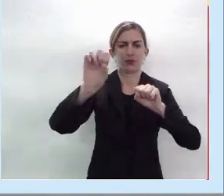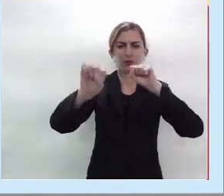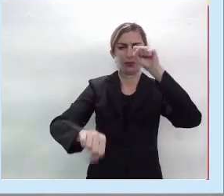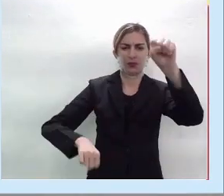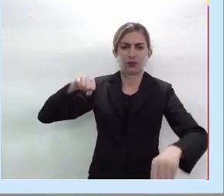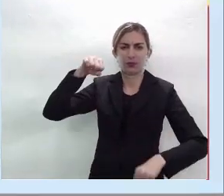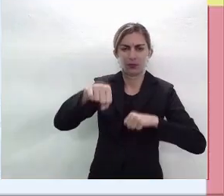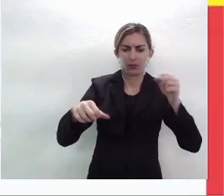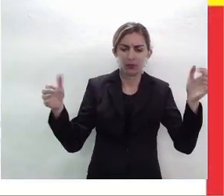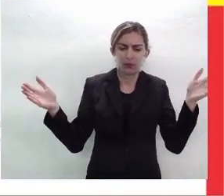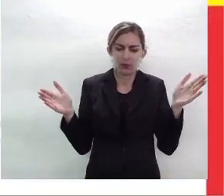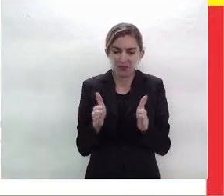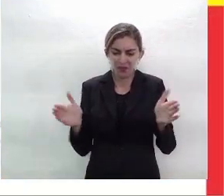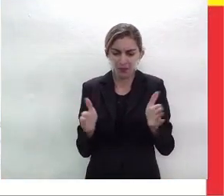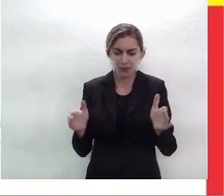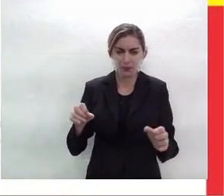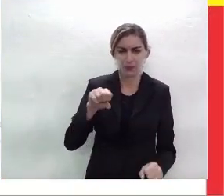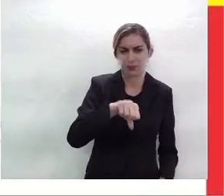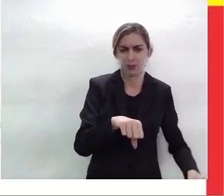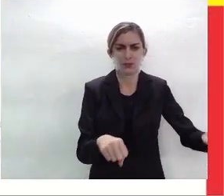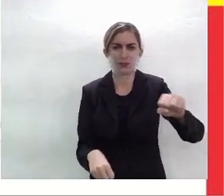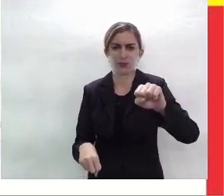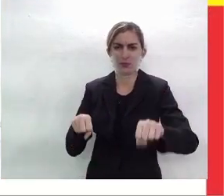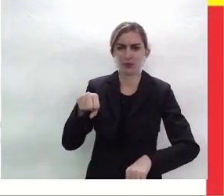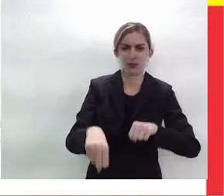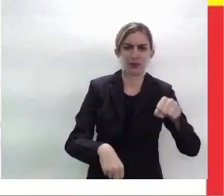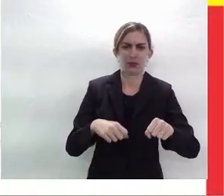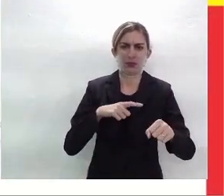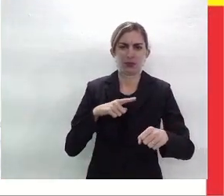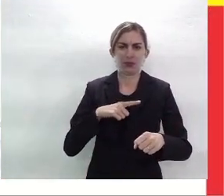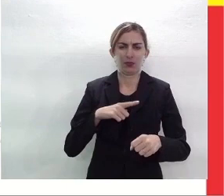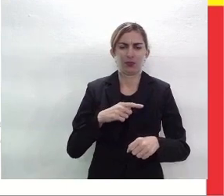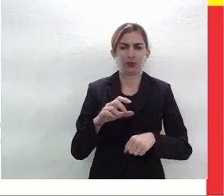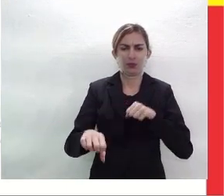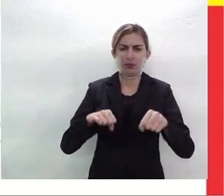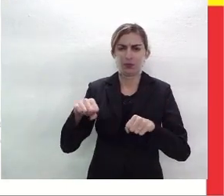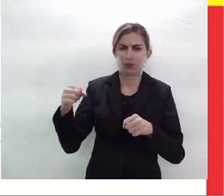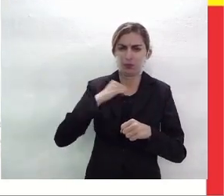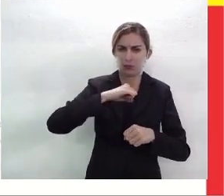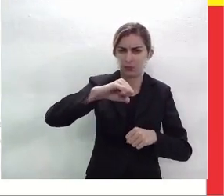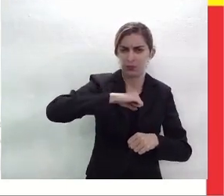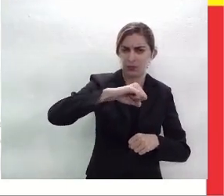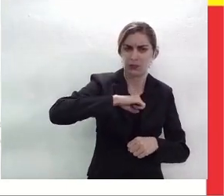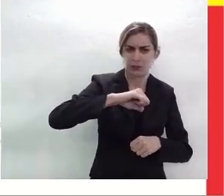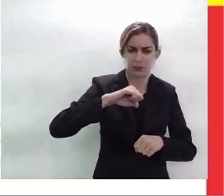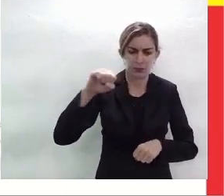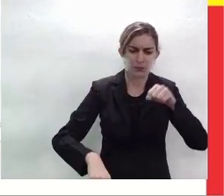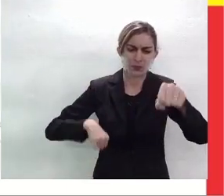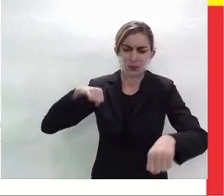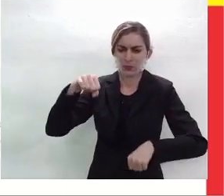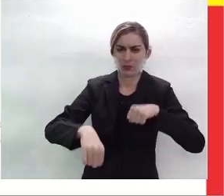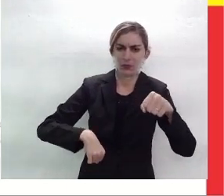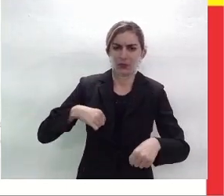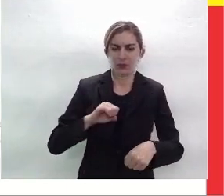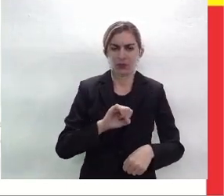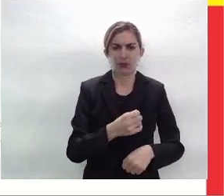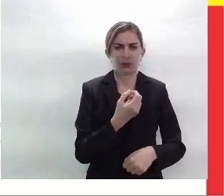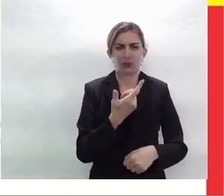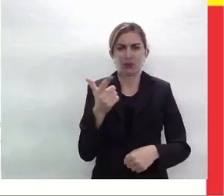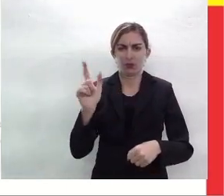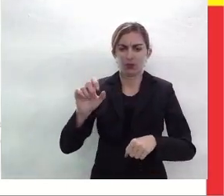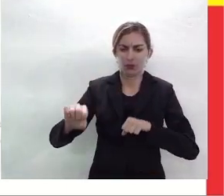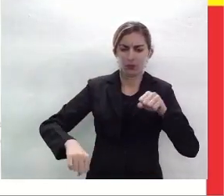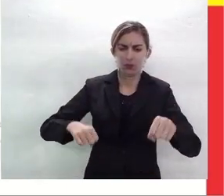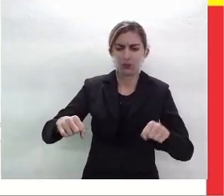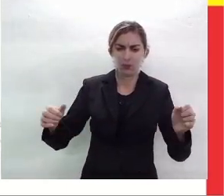BMX, que é justamente aquela bicicleta um pouco menor, né? E ele tem as modalidades do racing, que é o de corrida de velocidade, né? Ou